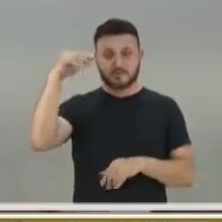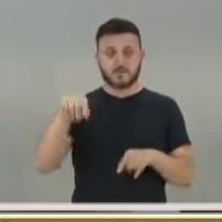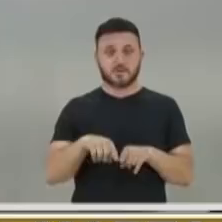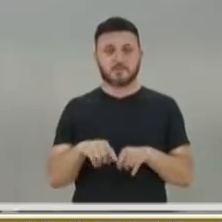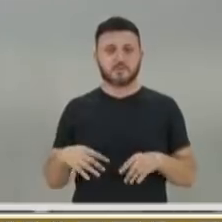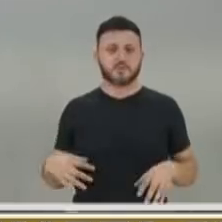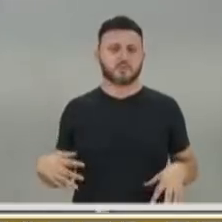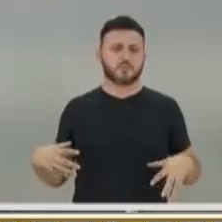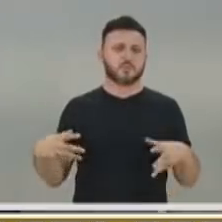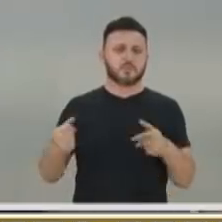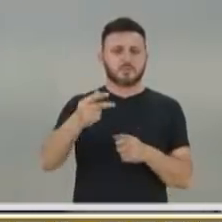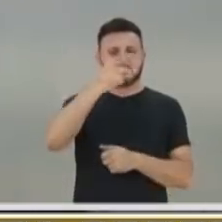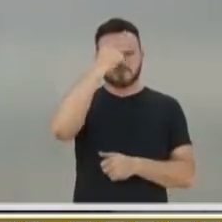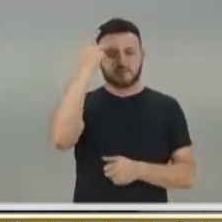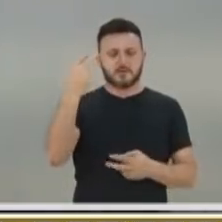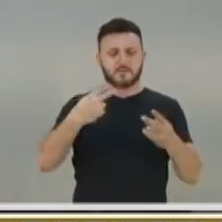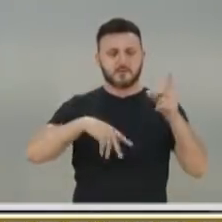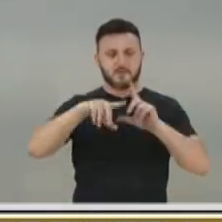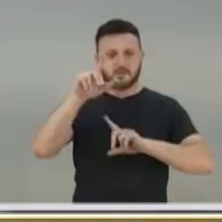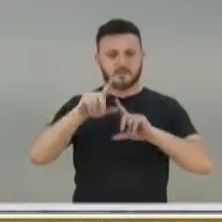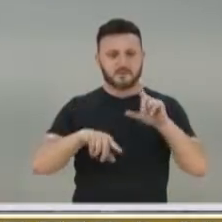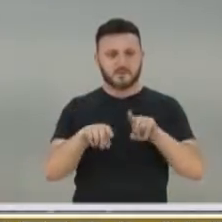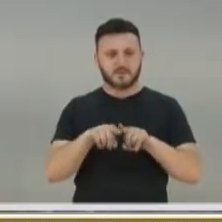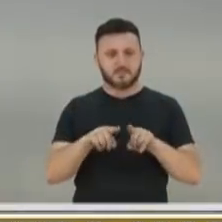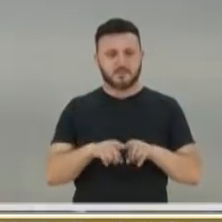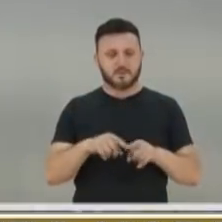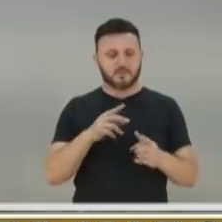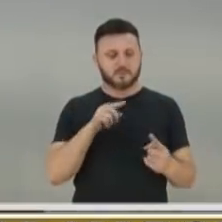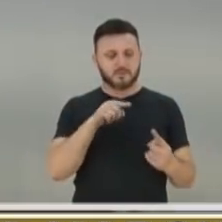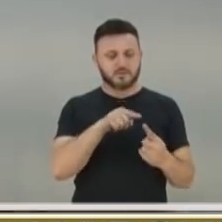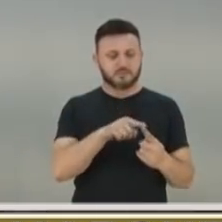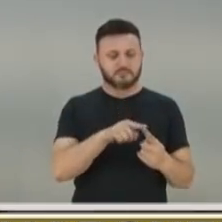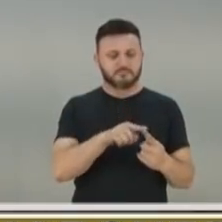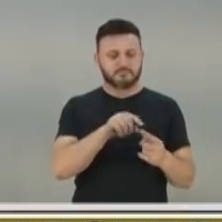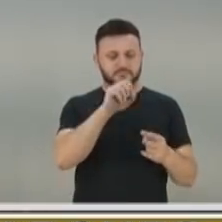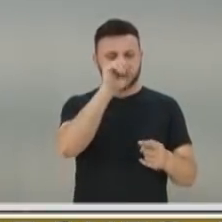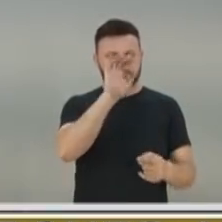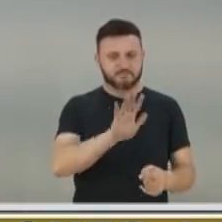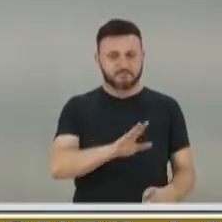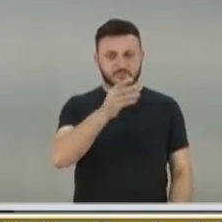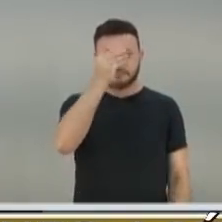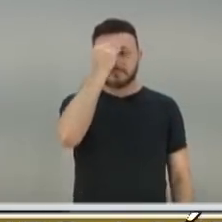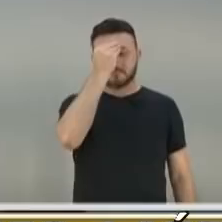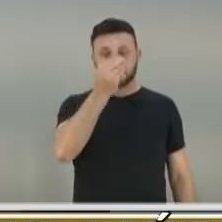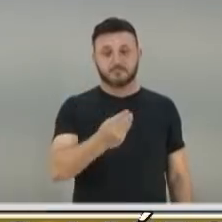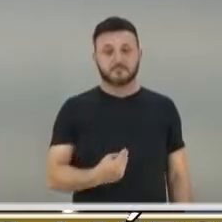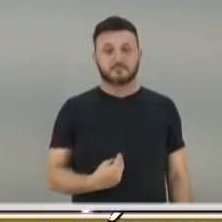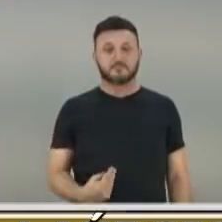todas essas intenções da arca. Em nome do Pai, do Filho